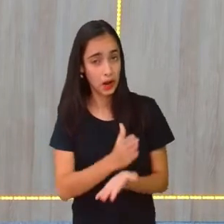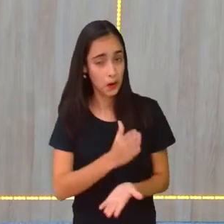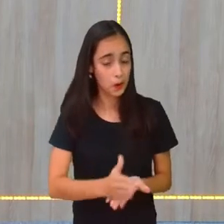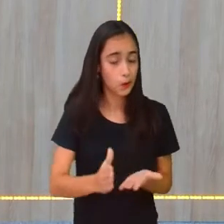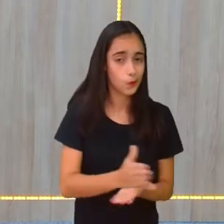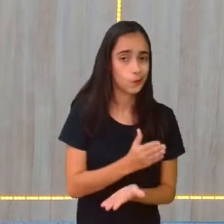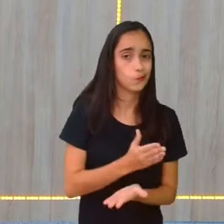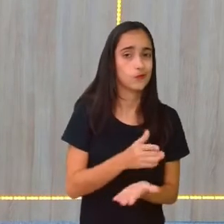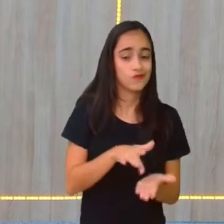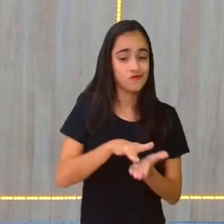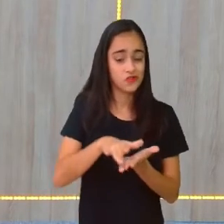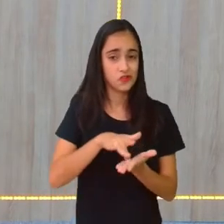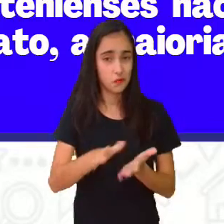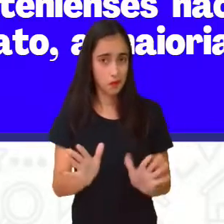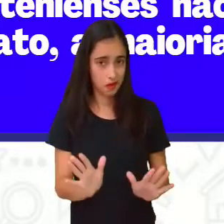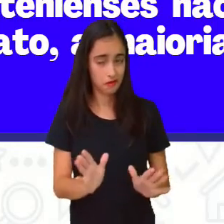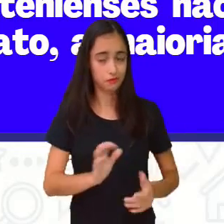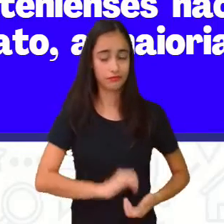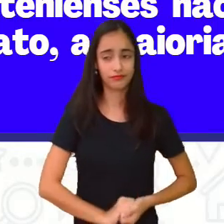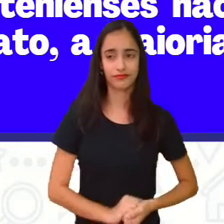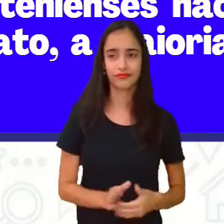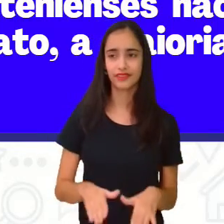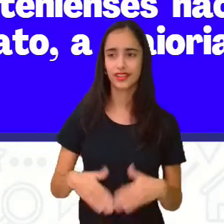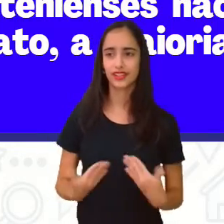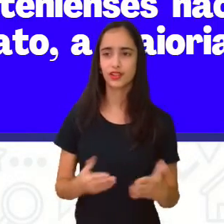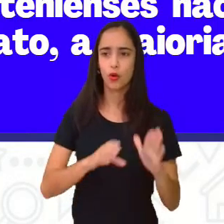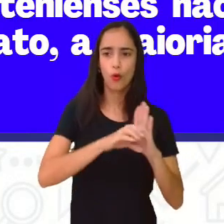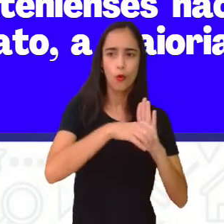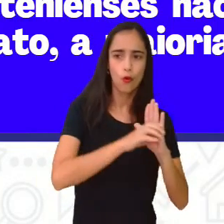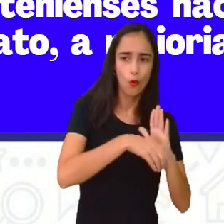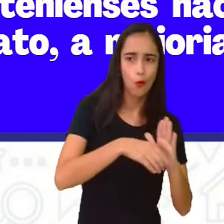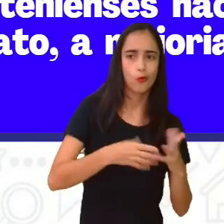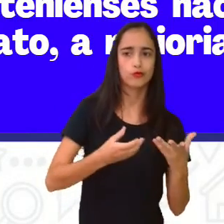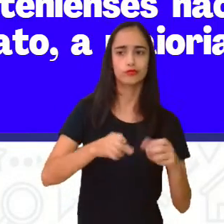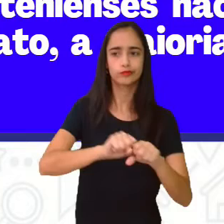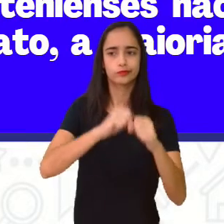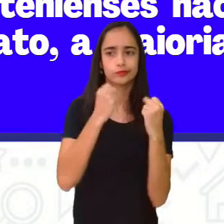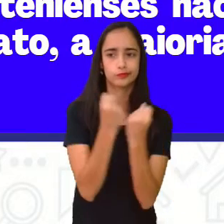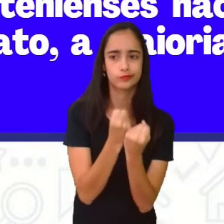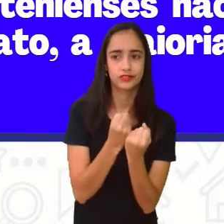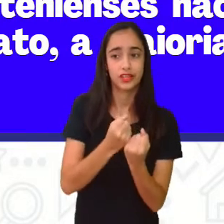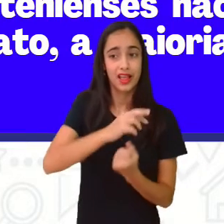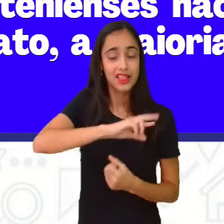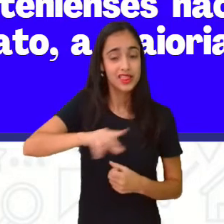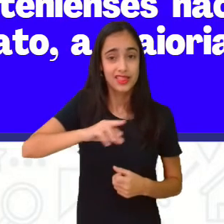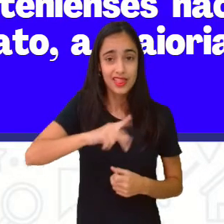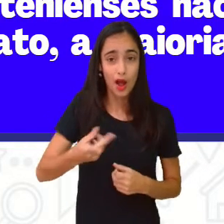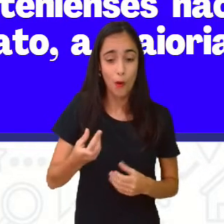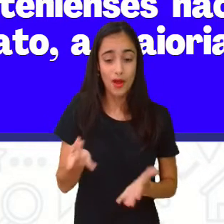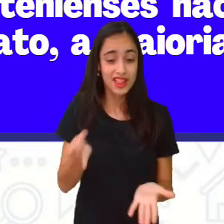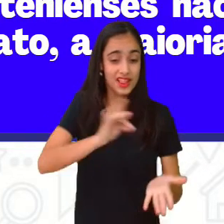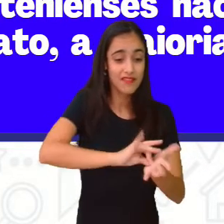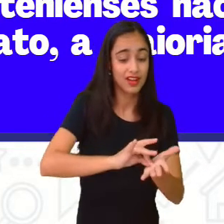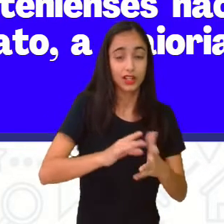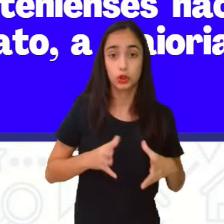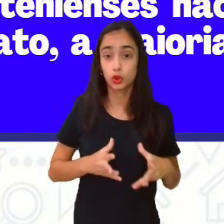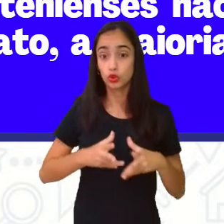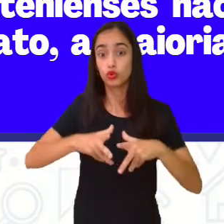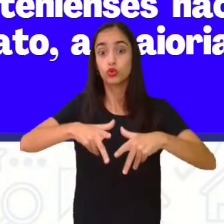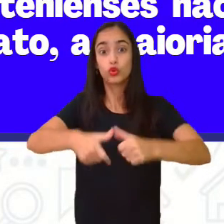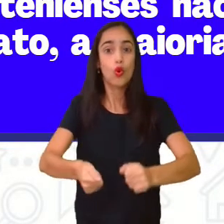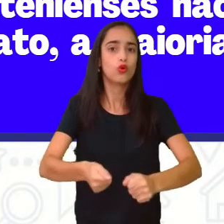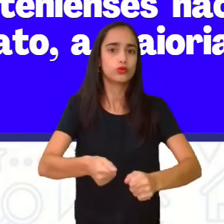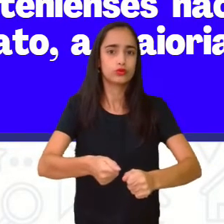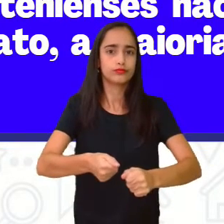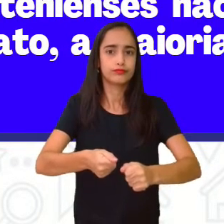o conceito de cidadania dos atenienses não englobava, de fato, a maioria da população. Então, era uma democracia